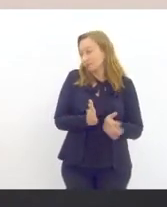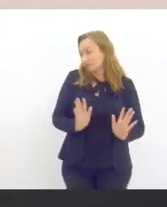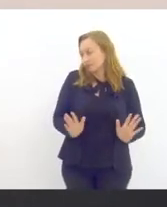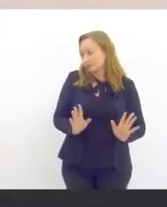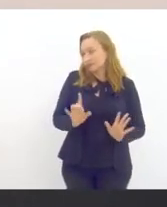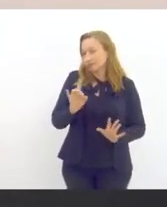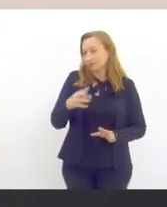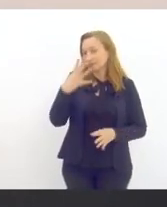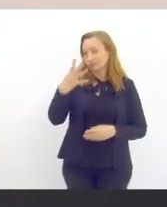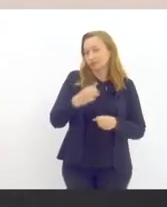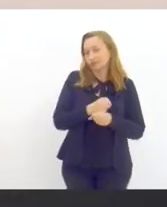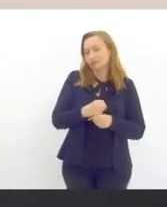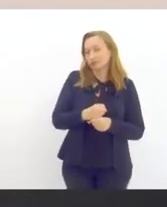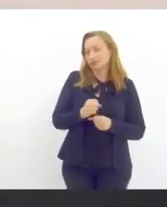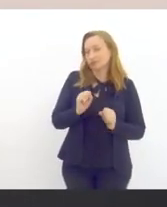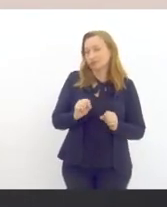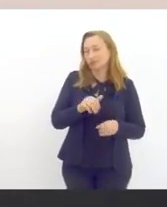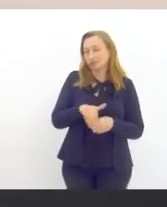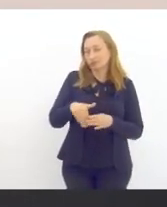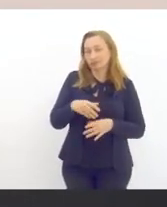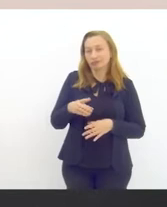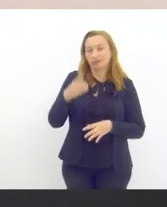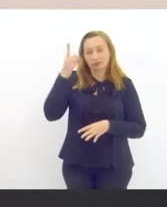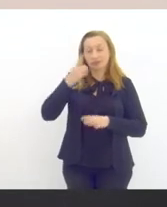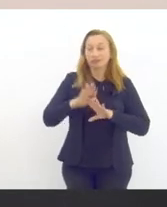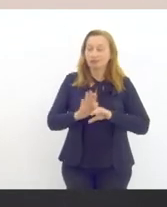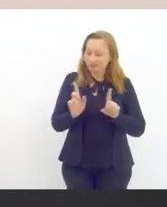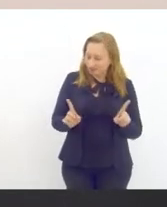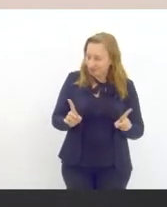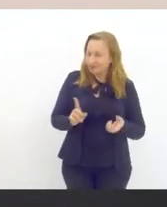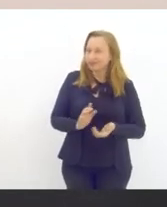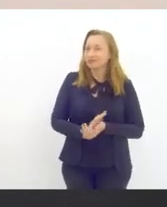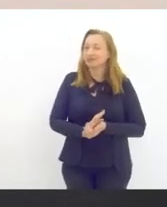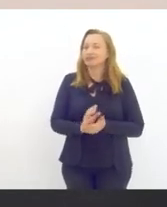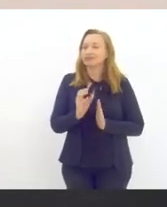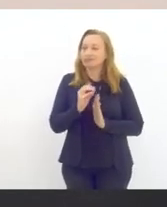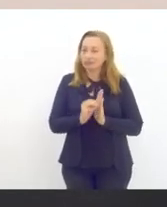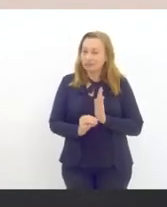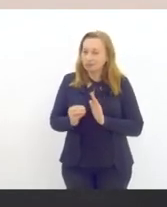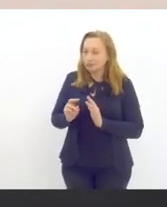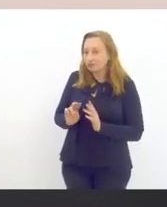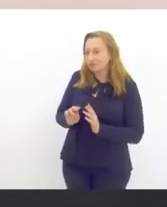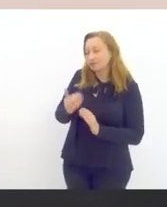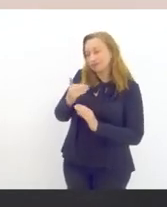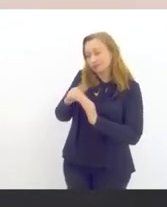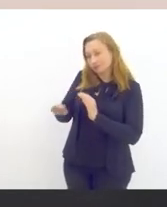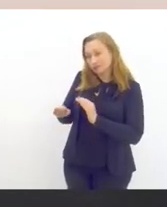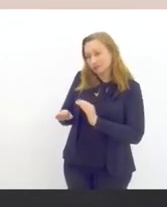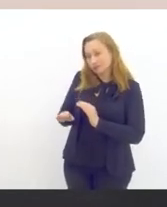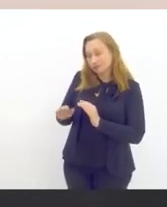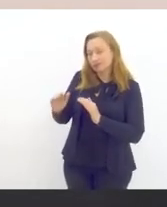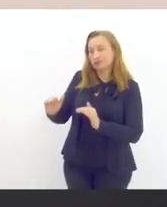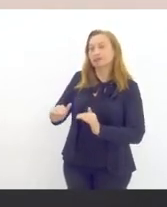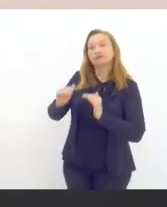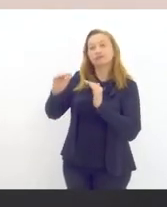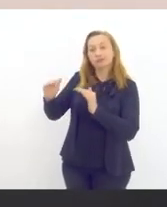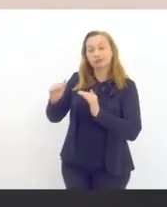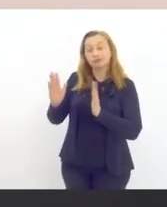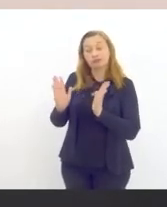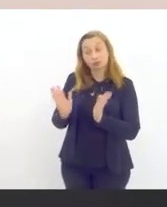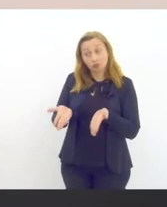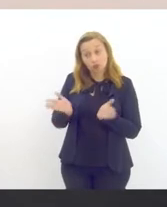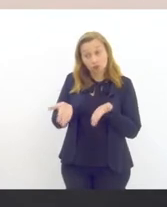daqui a 4 anos. Bom, mas se emitíssemos um ofício à Vossa Senhoria